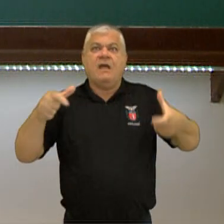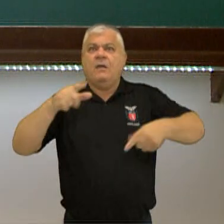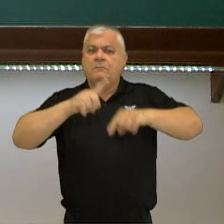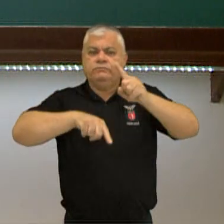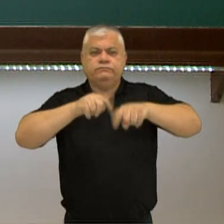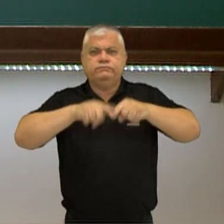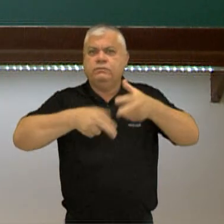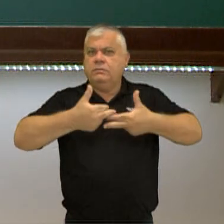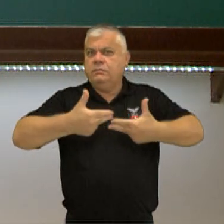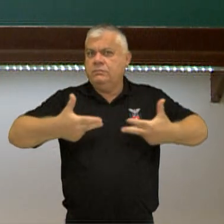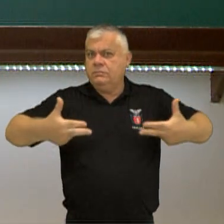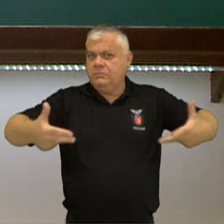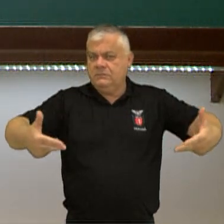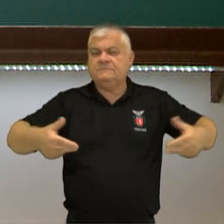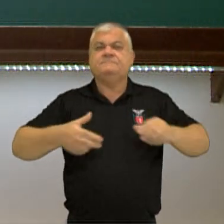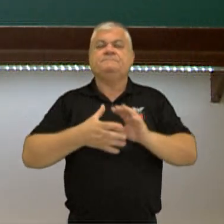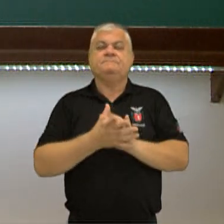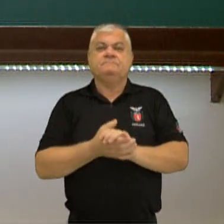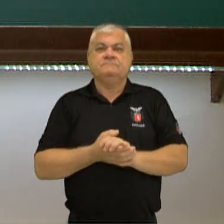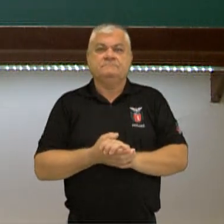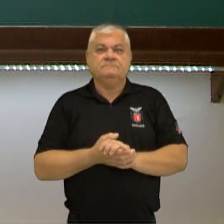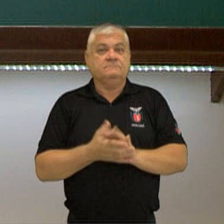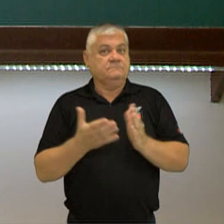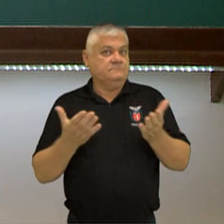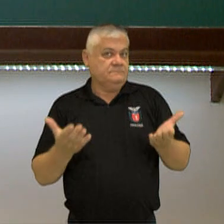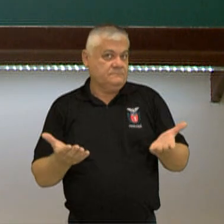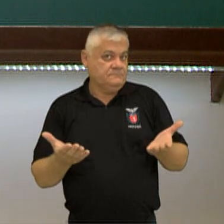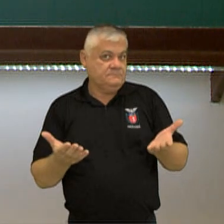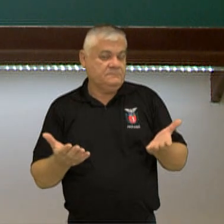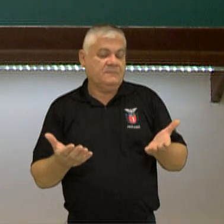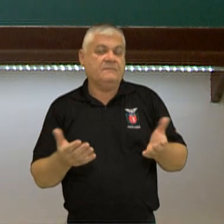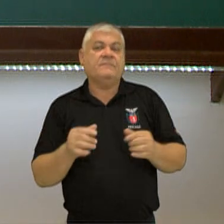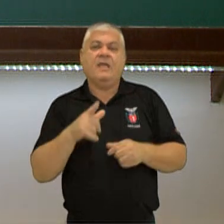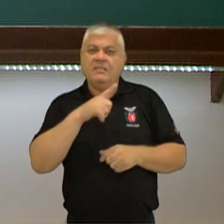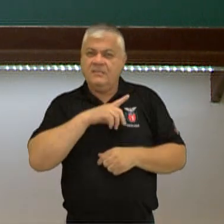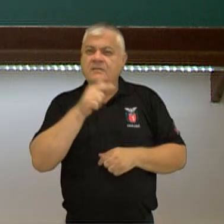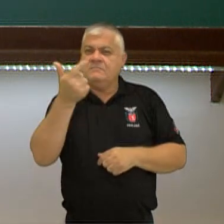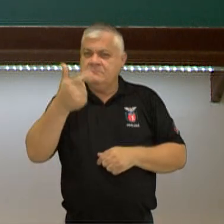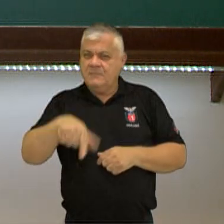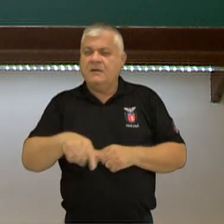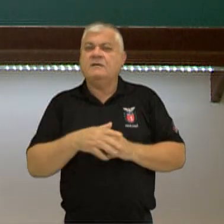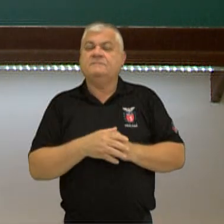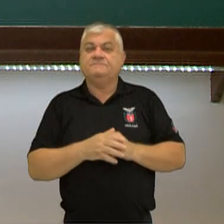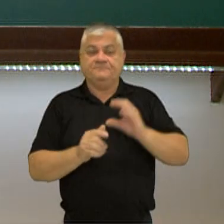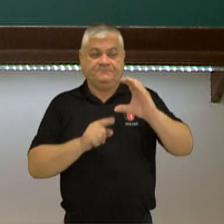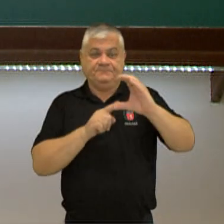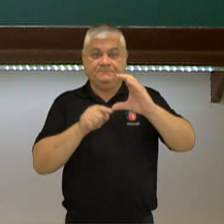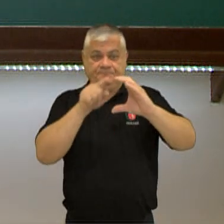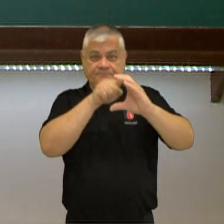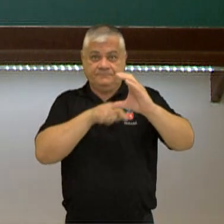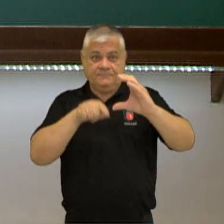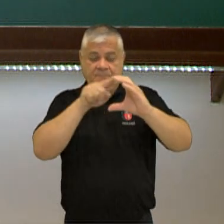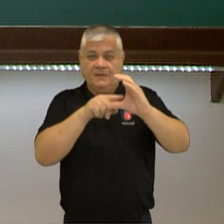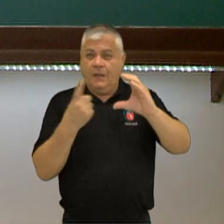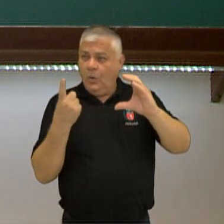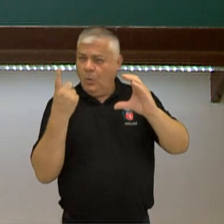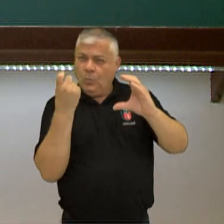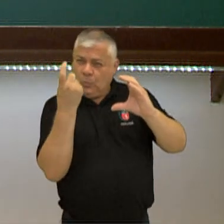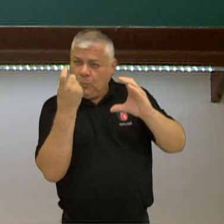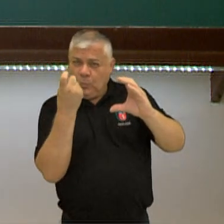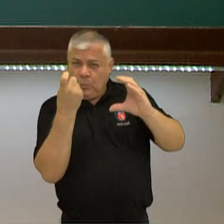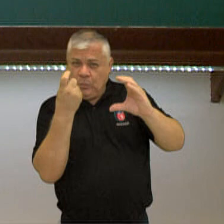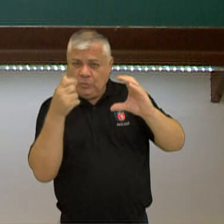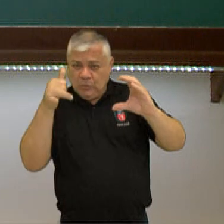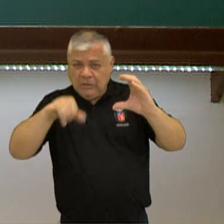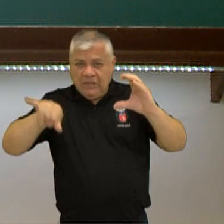compostos, tá certo? Então, vejam. E outro detalhezinho aqui. O carbono não é o único elemento químico que